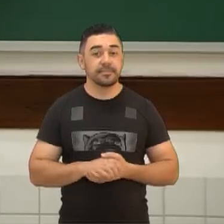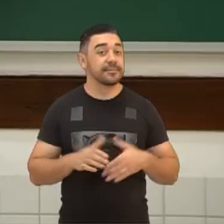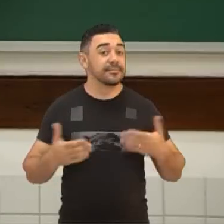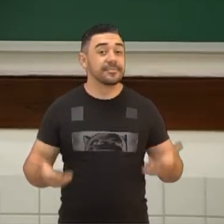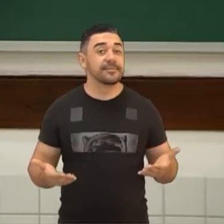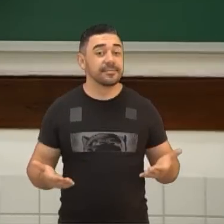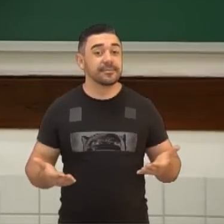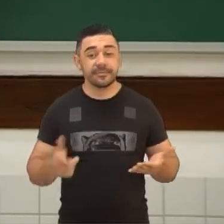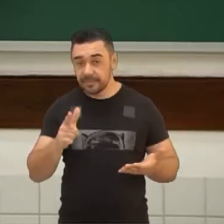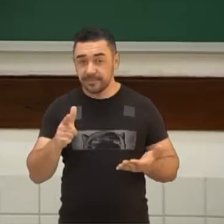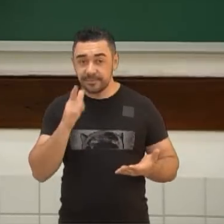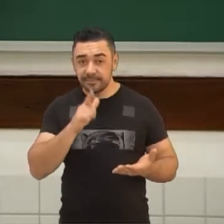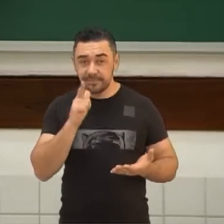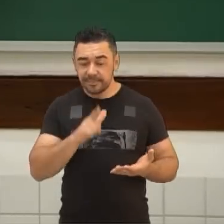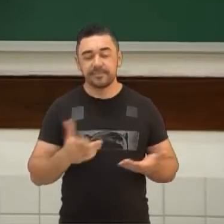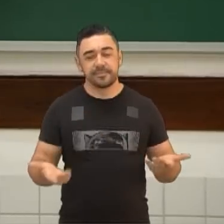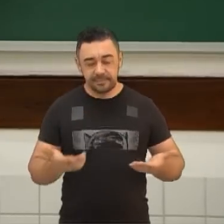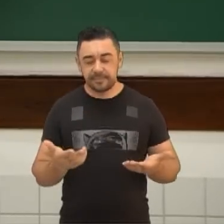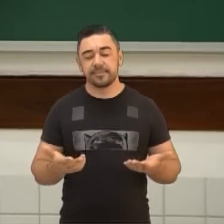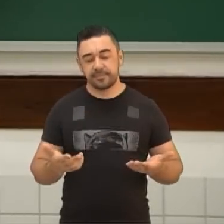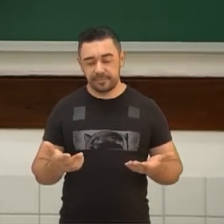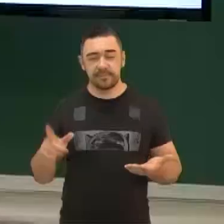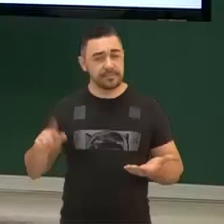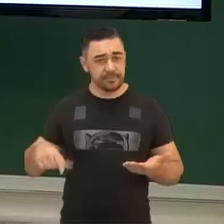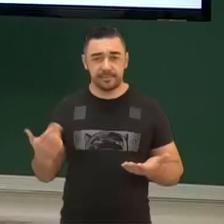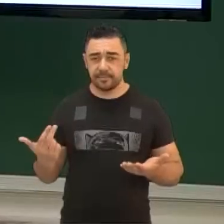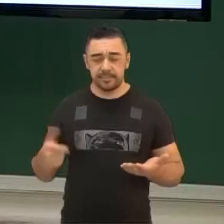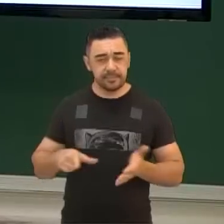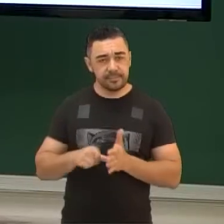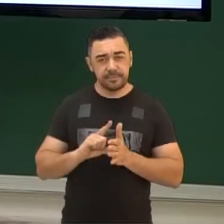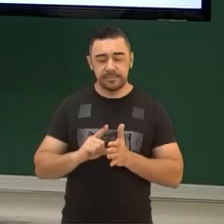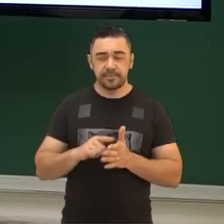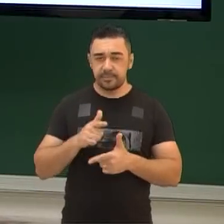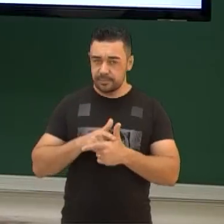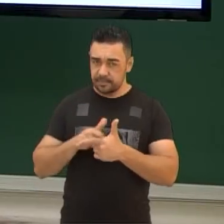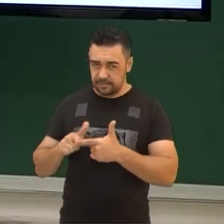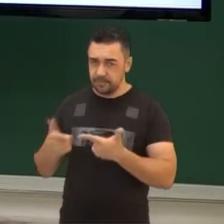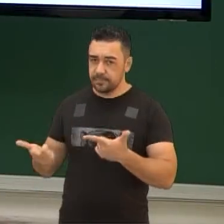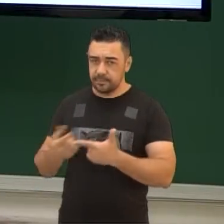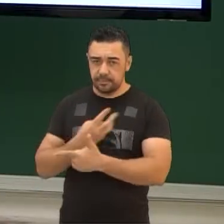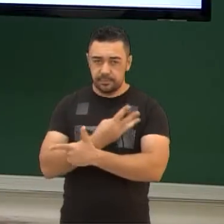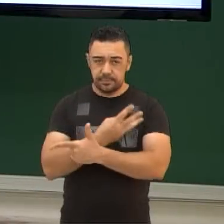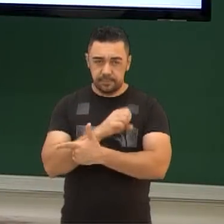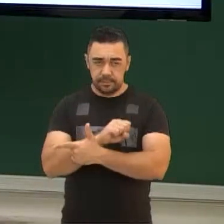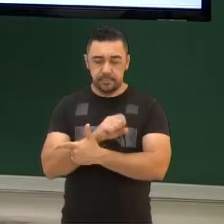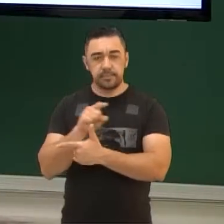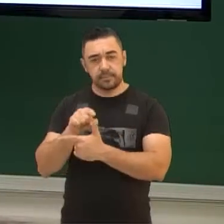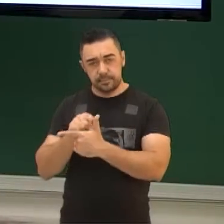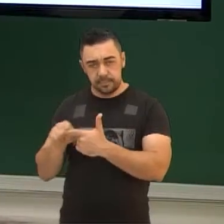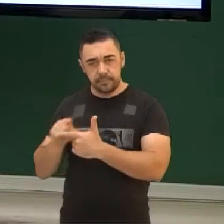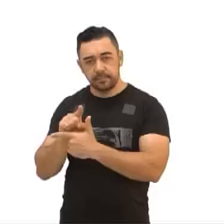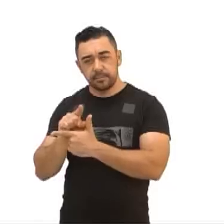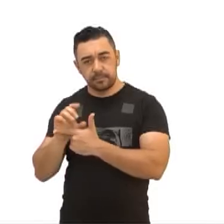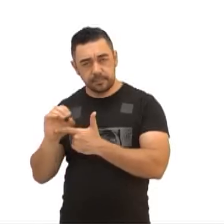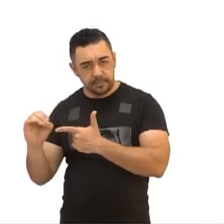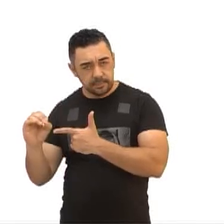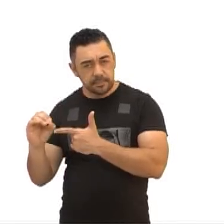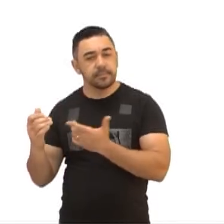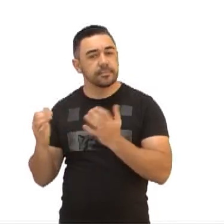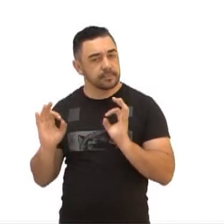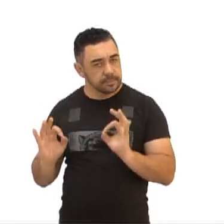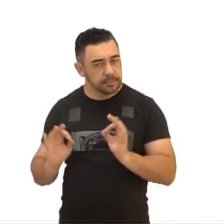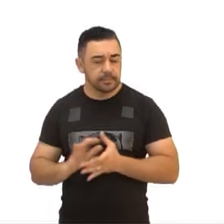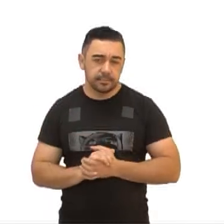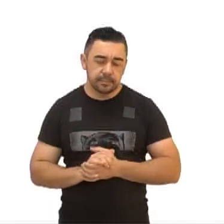E aí, galerinha, conseguiram? Então, é a mesma ideia, a divisão, né, pessoal? Então, vou pegar o 38 aqui e vou dividir por 100, tá